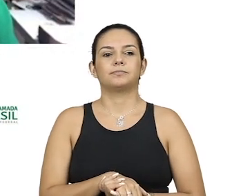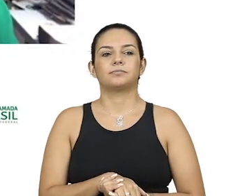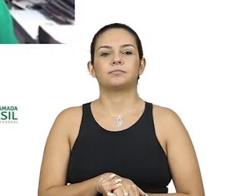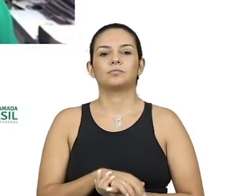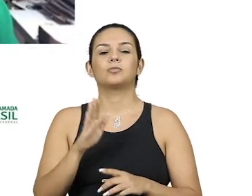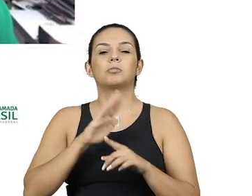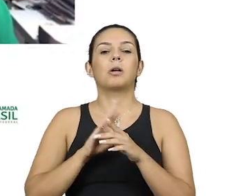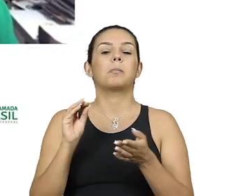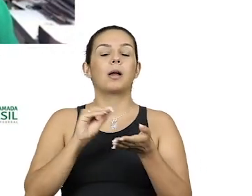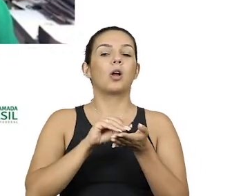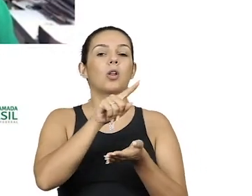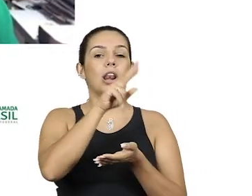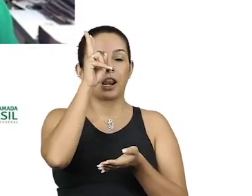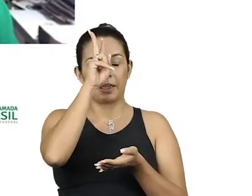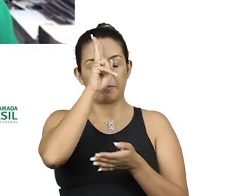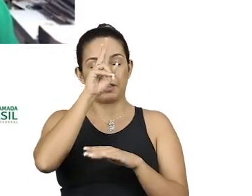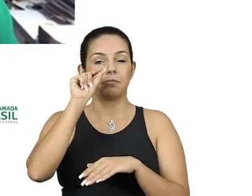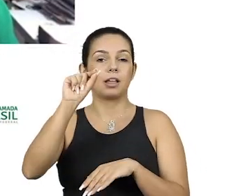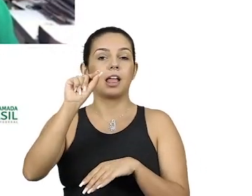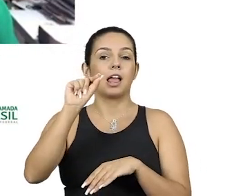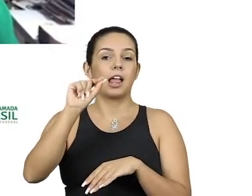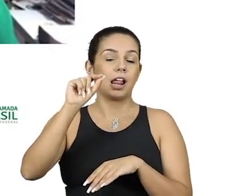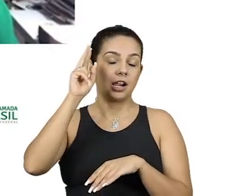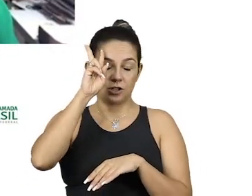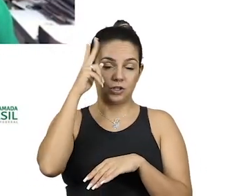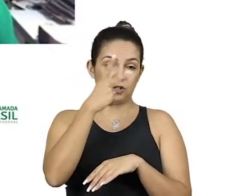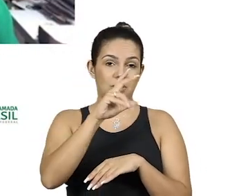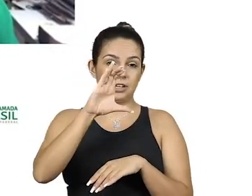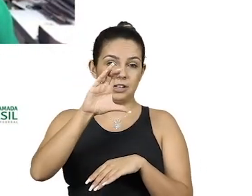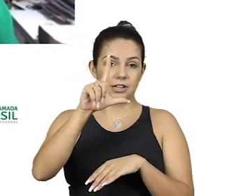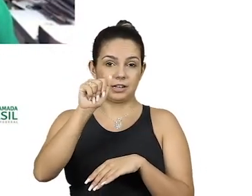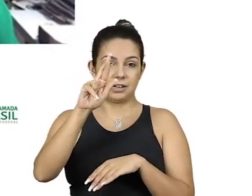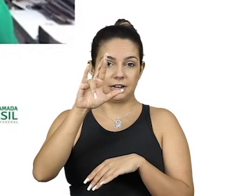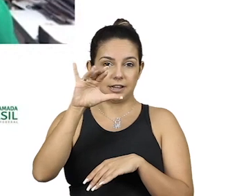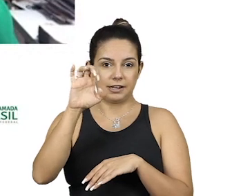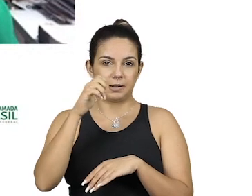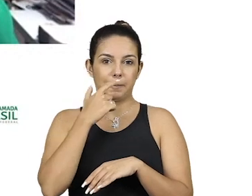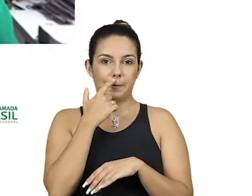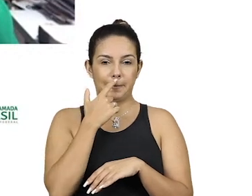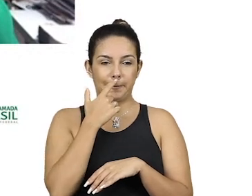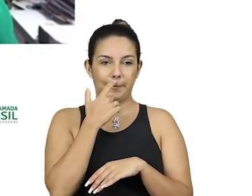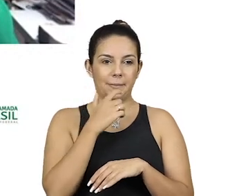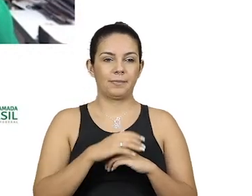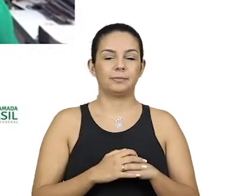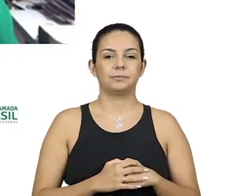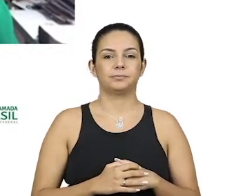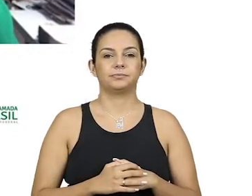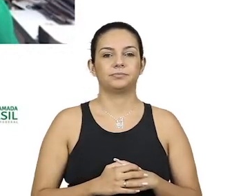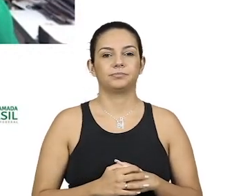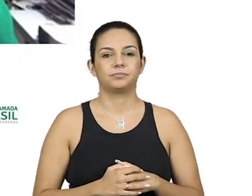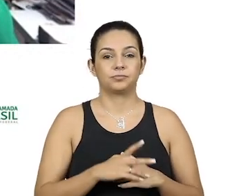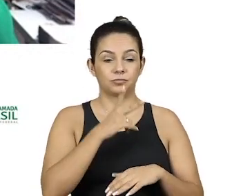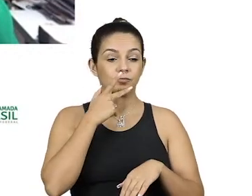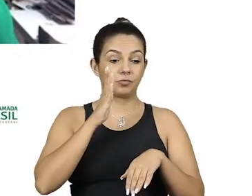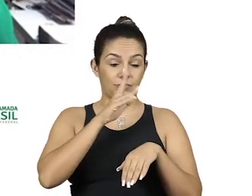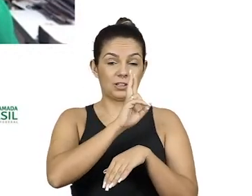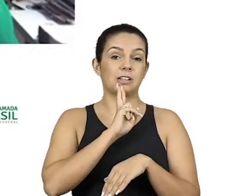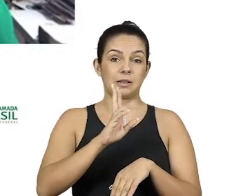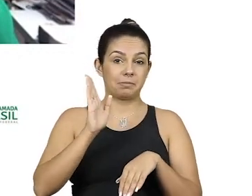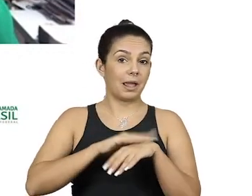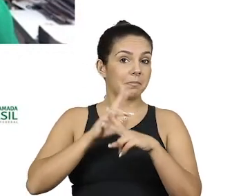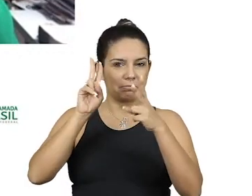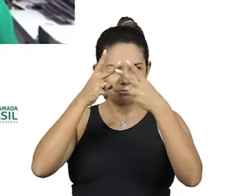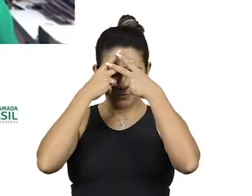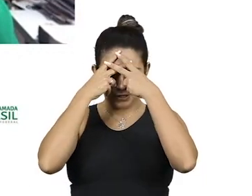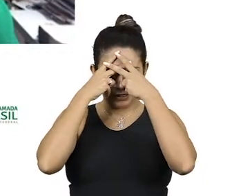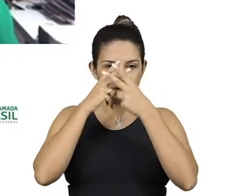Clarice mais te marcou? O que você lembra assim de relâmpago para me dizer de Clarice agora? sim, o que mais me marcou de